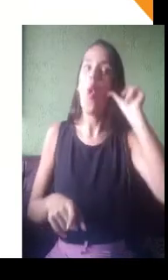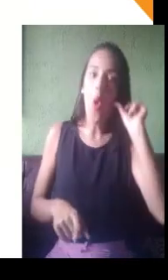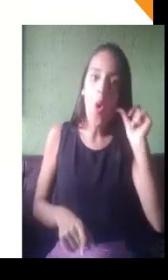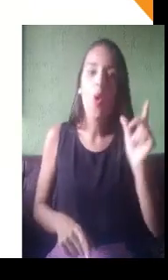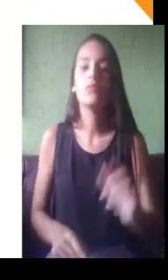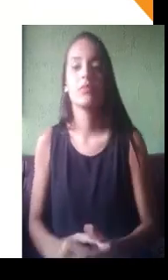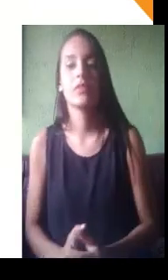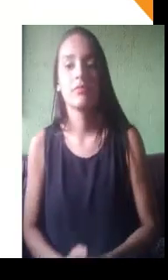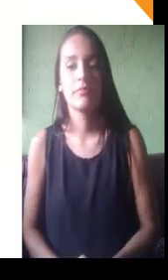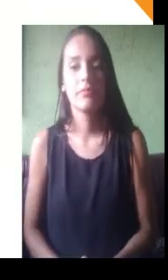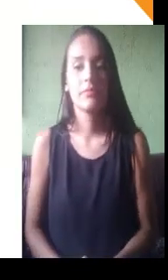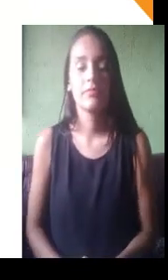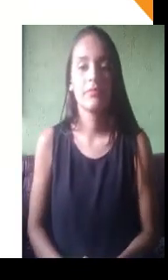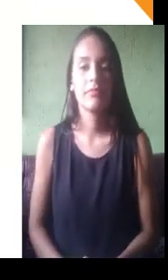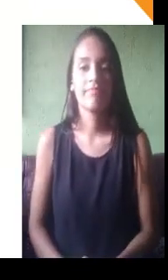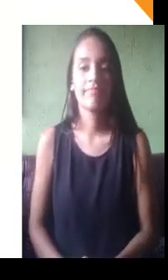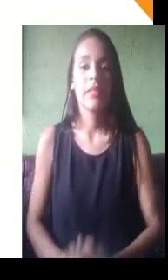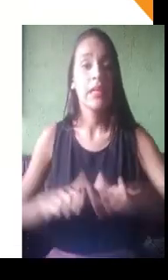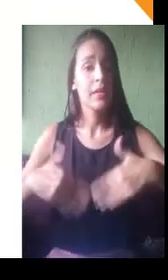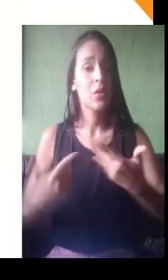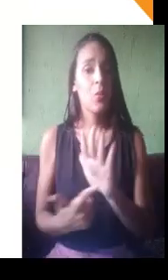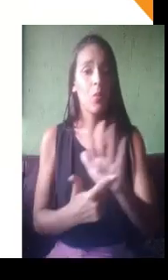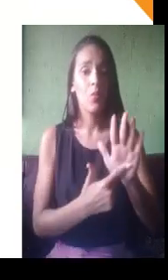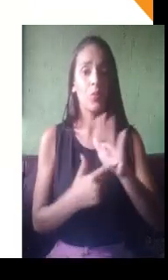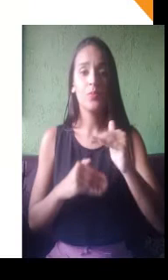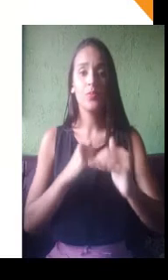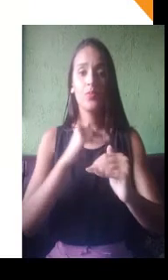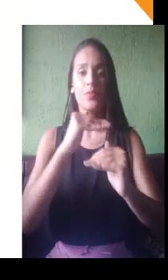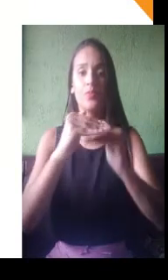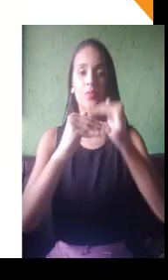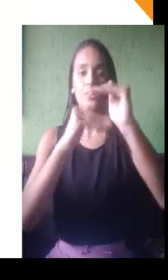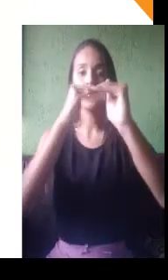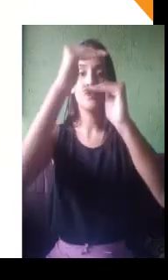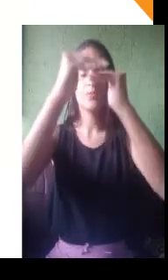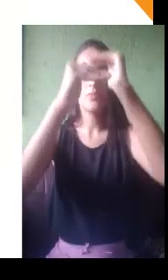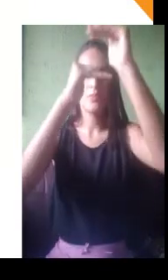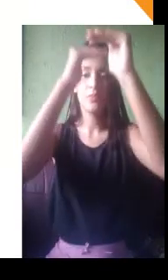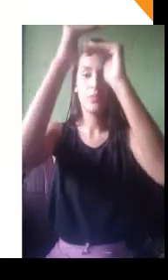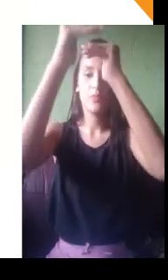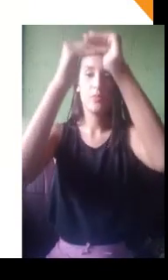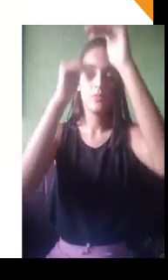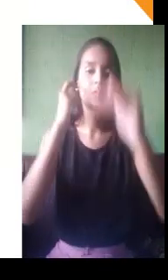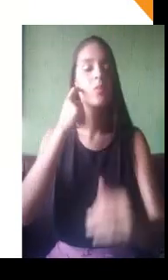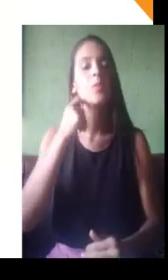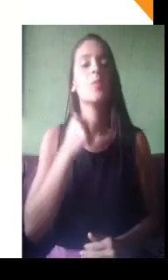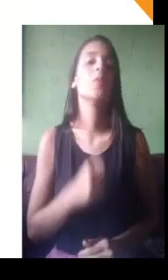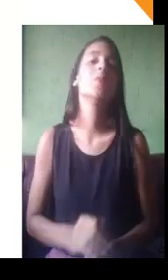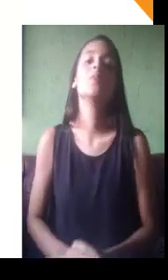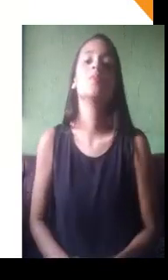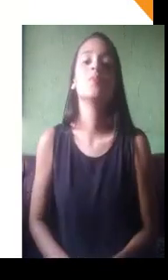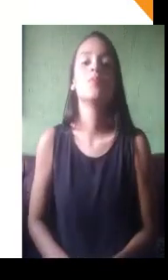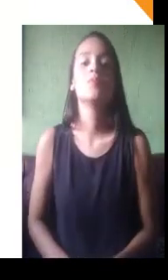Então, a gente tem uma sequência de ações acontecendo de modo progressivo, de modo temporal. Então, esses seis